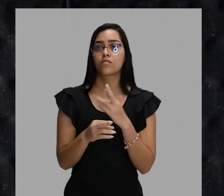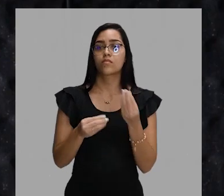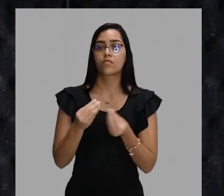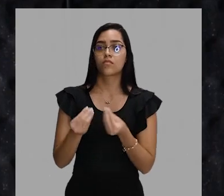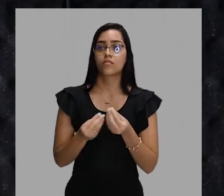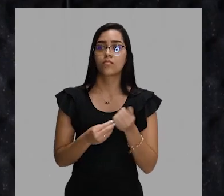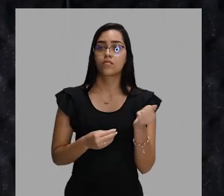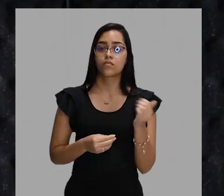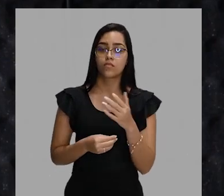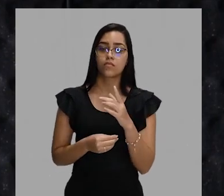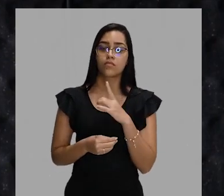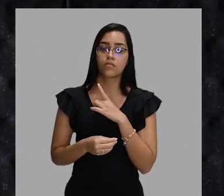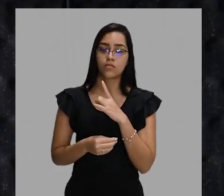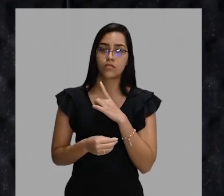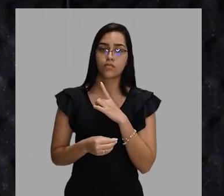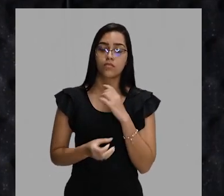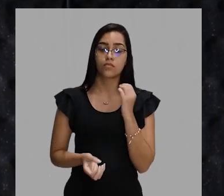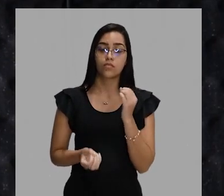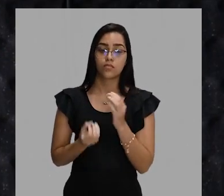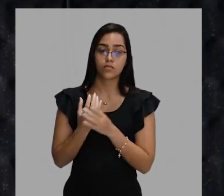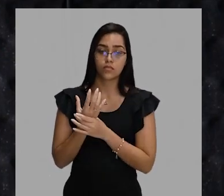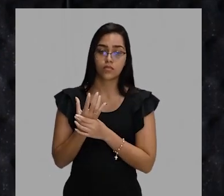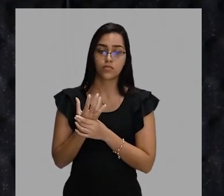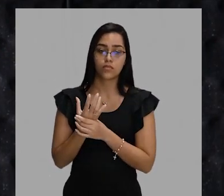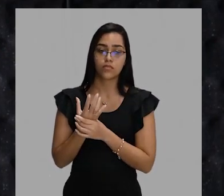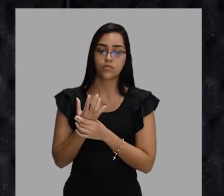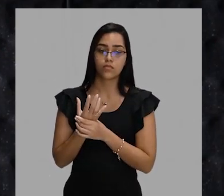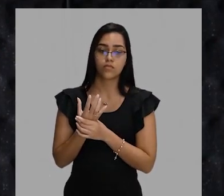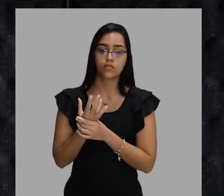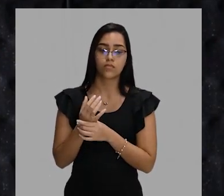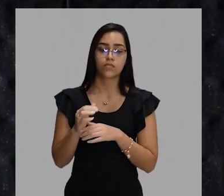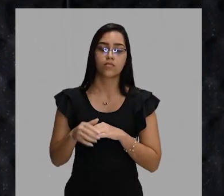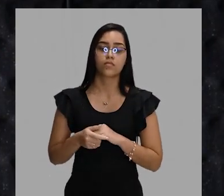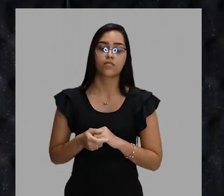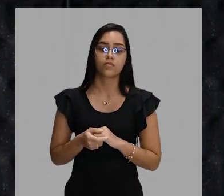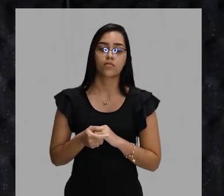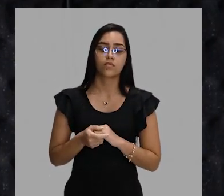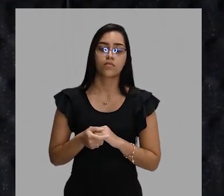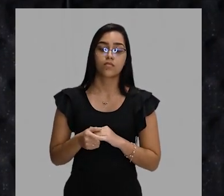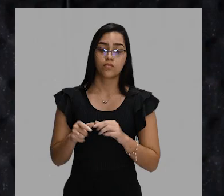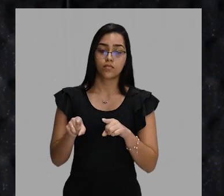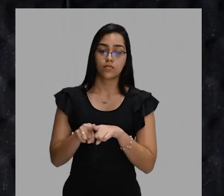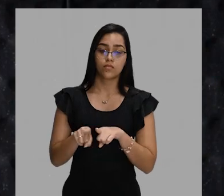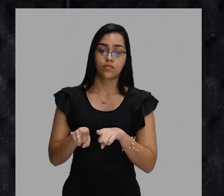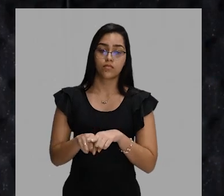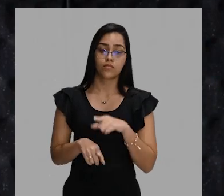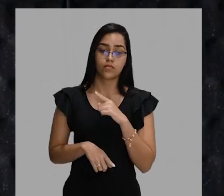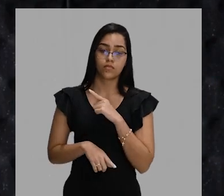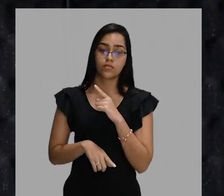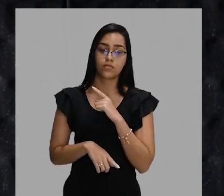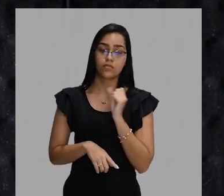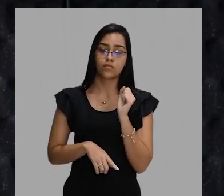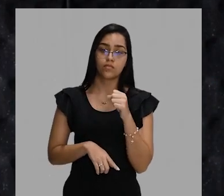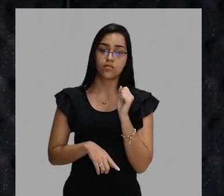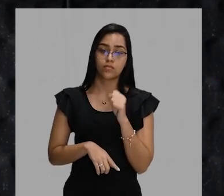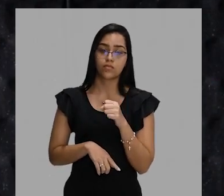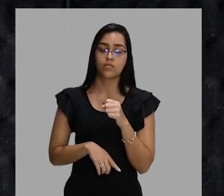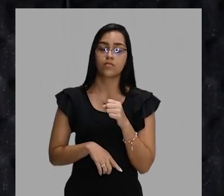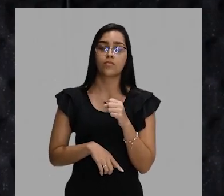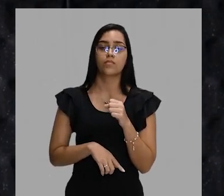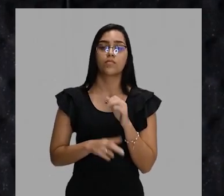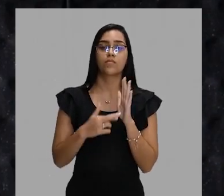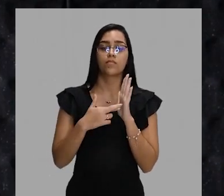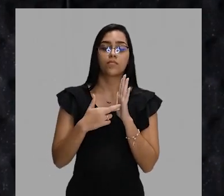que novas espécies são formadas aí no processo de especiação. Por aí, é por meio disso que Charles Darwin